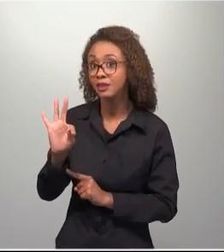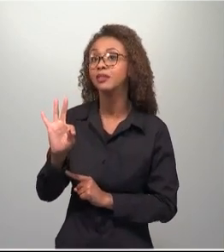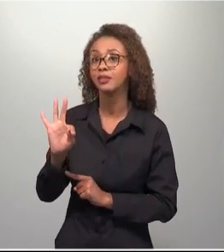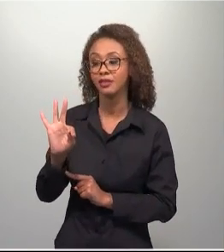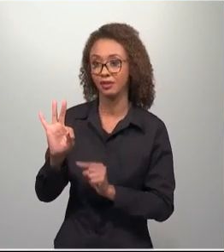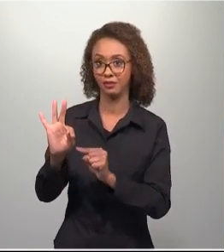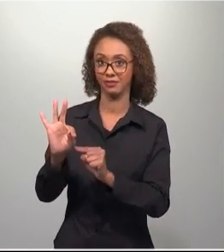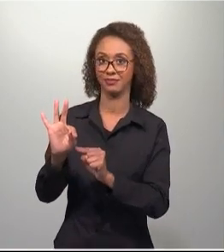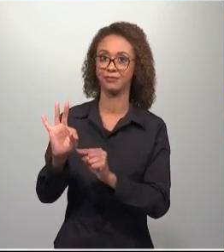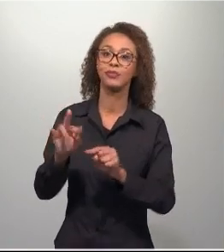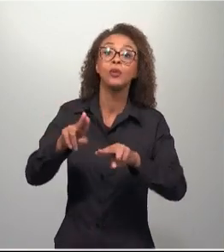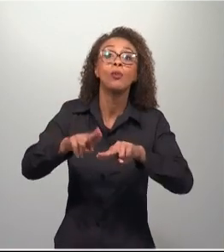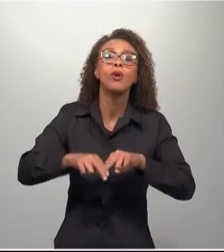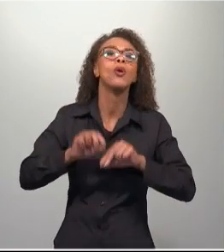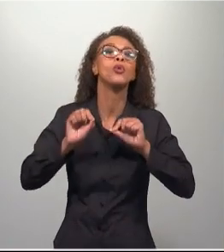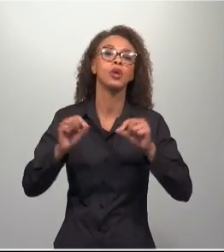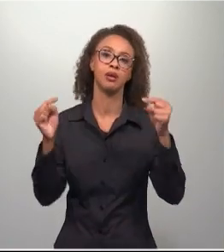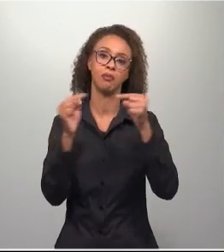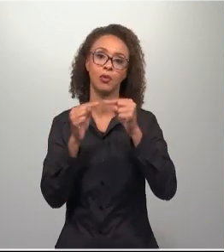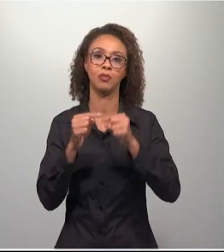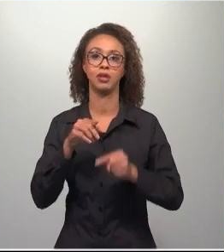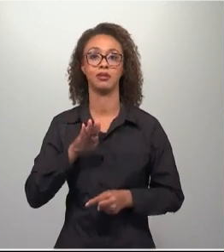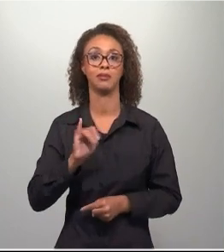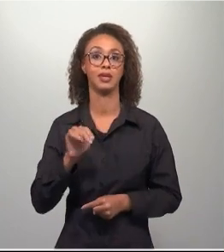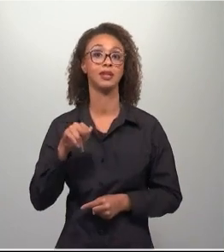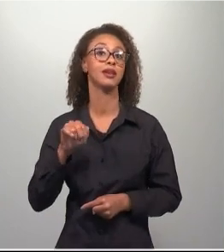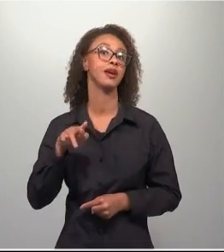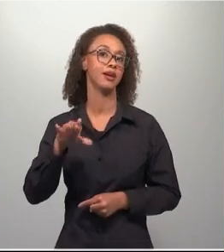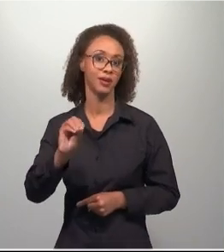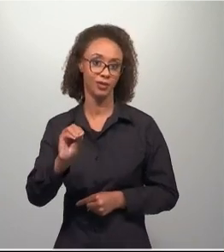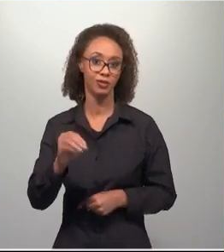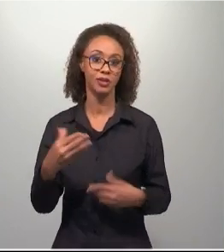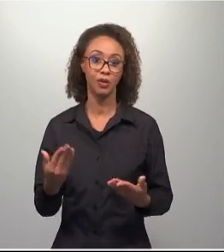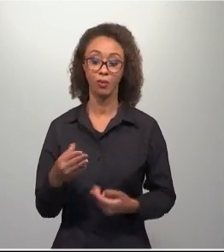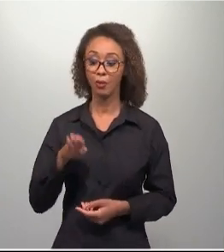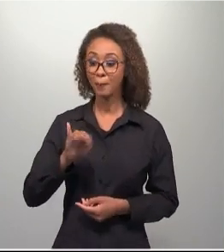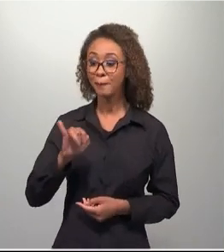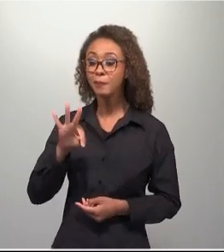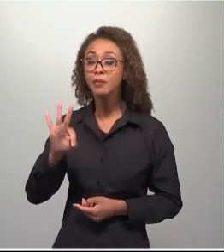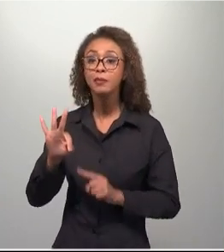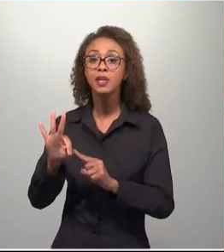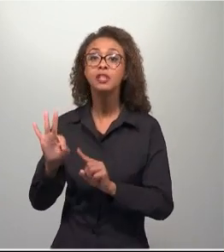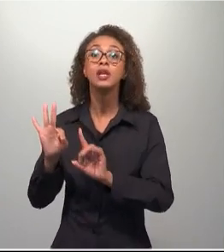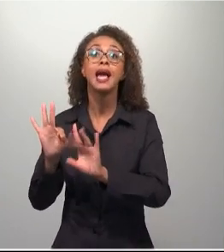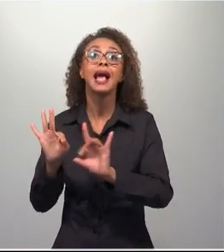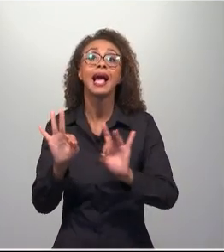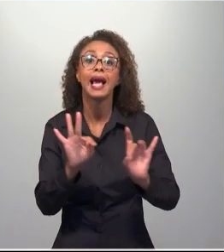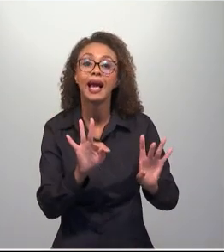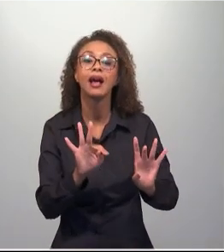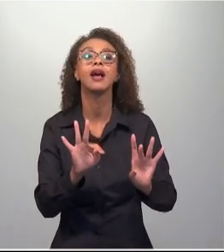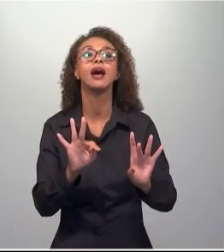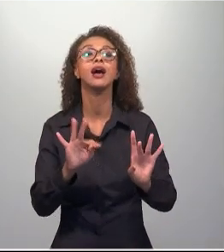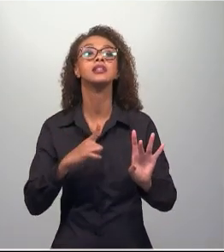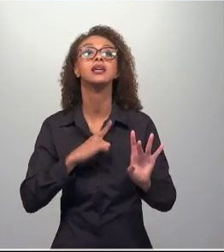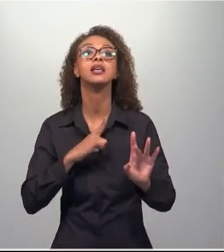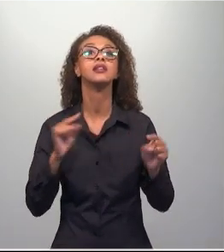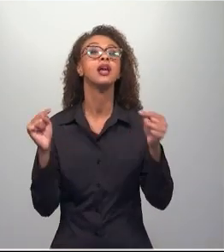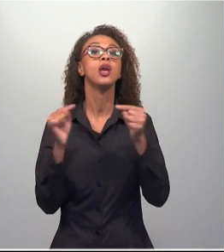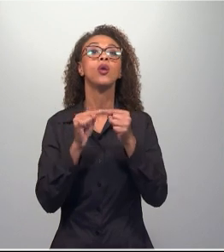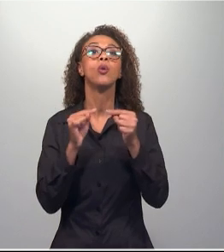estamos falando em binário cada bit tem um peso que é a base elevada ao expoente